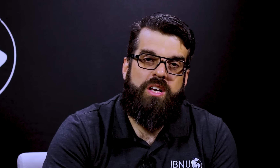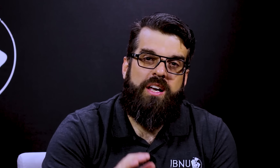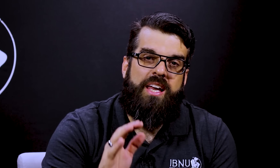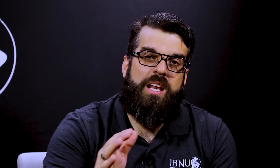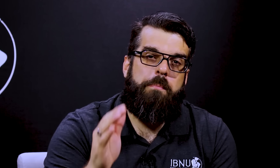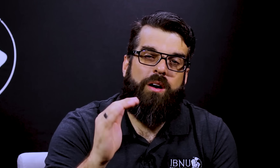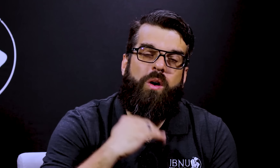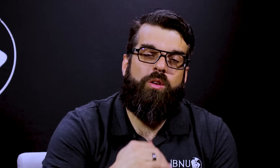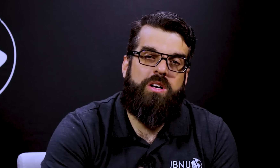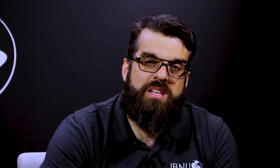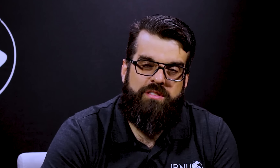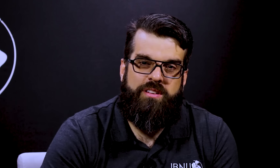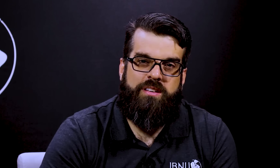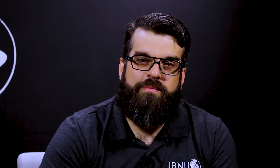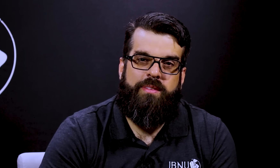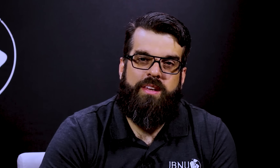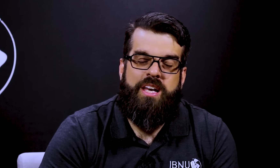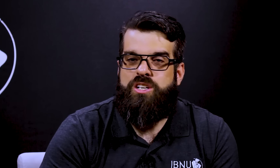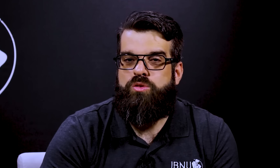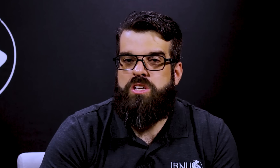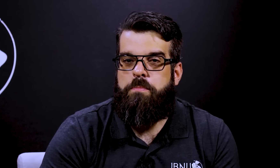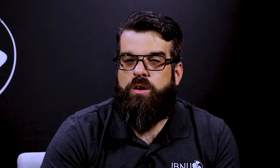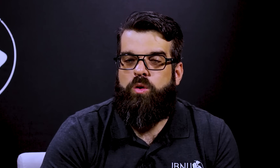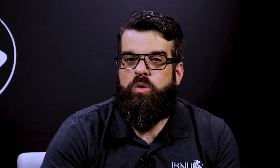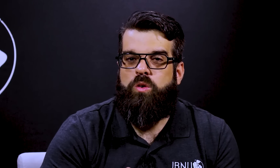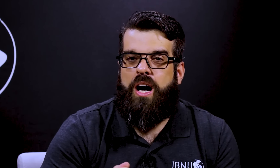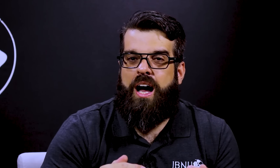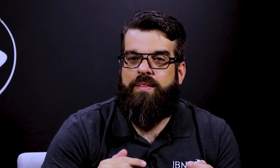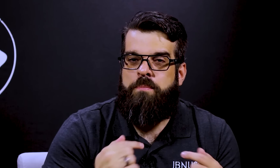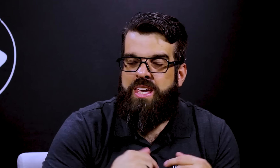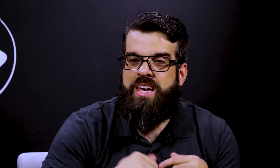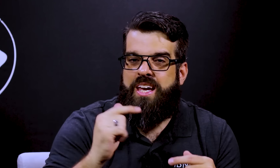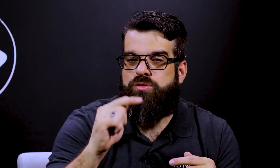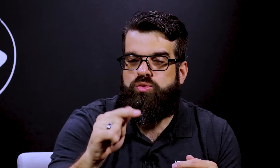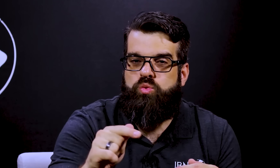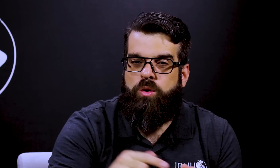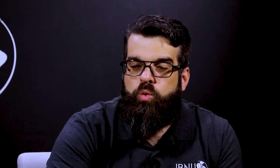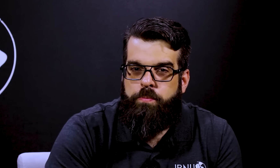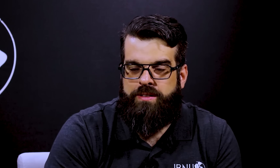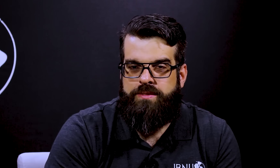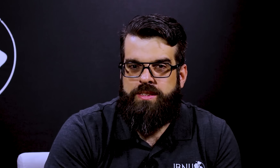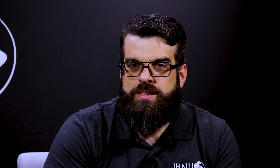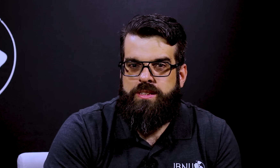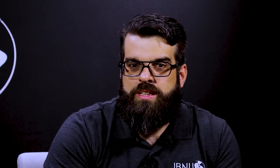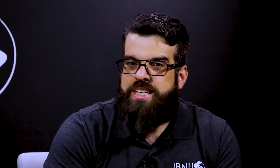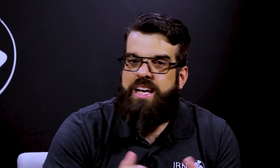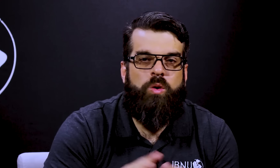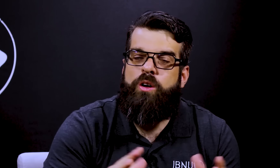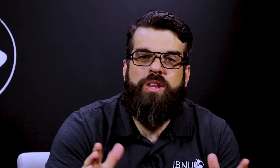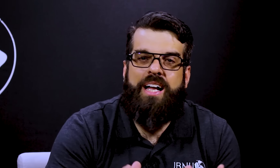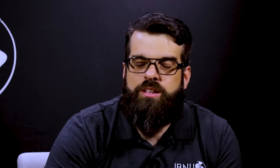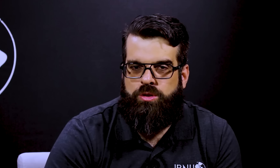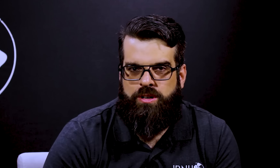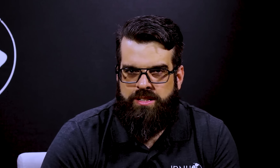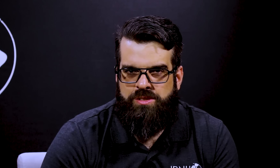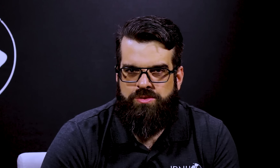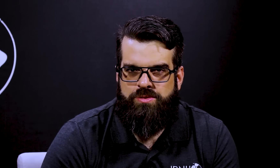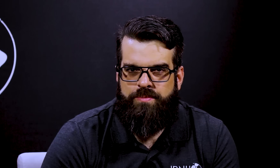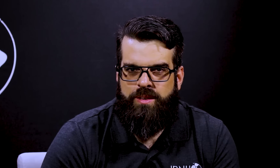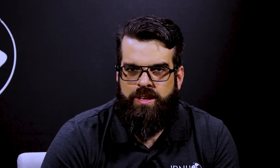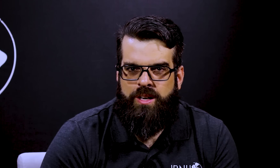Jesus, ele pagou a nossa dívida, Jesus ele pagou a minha e a sua culpa, e ele não ganhou nada em